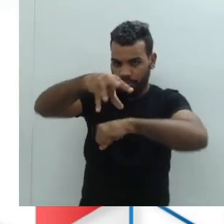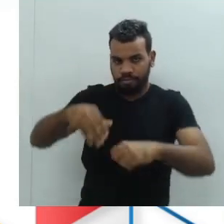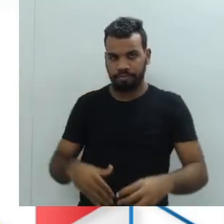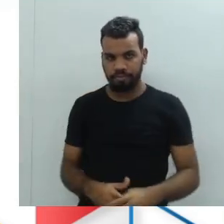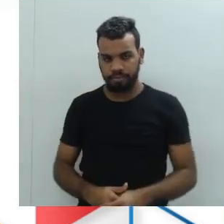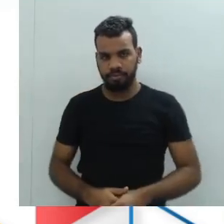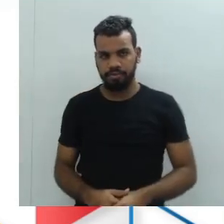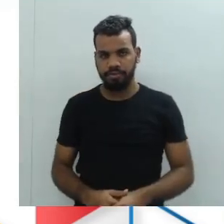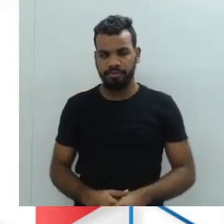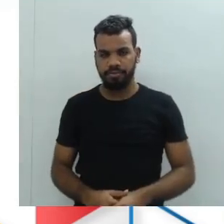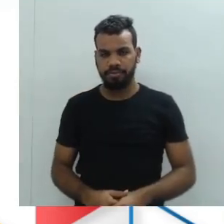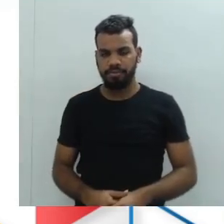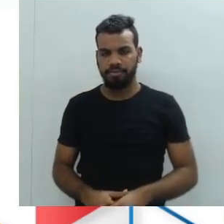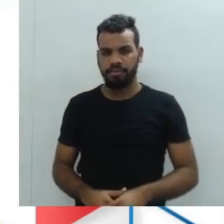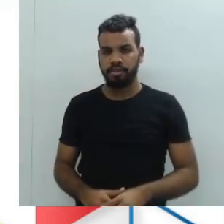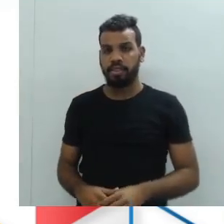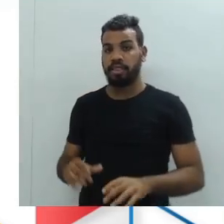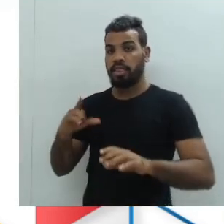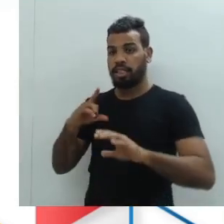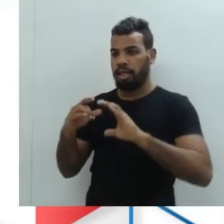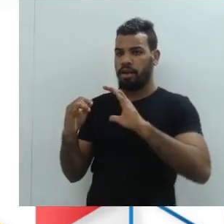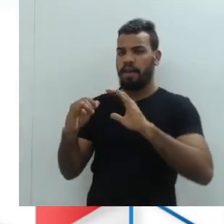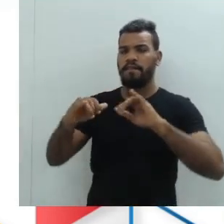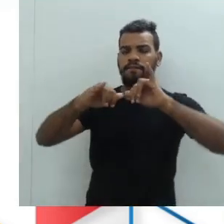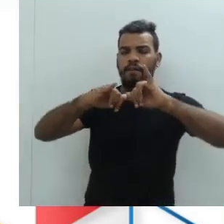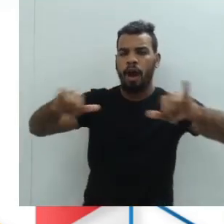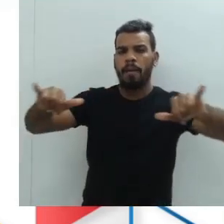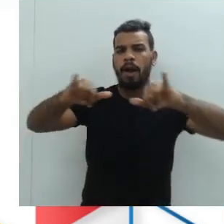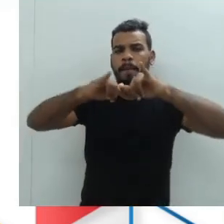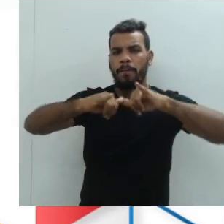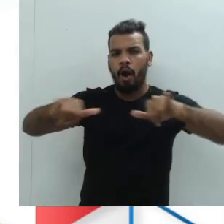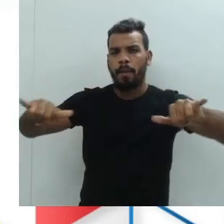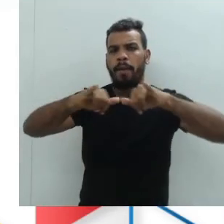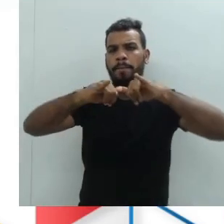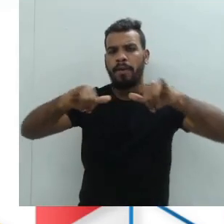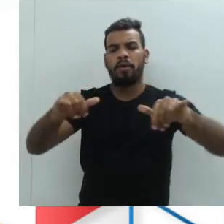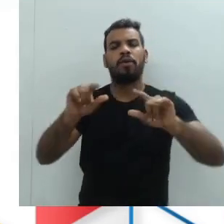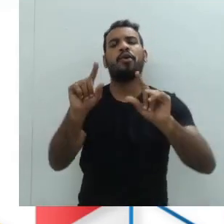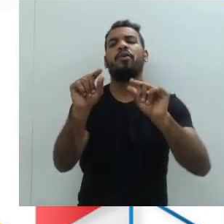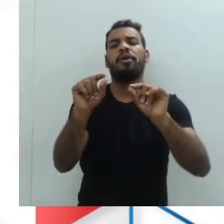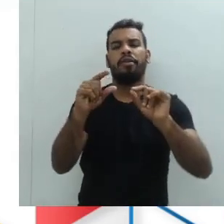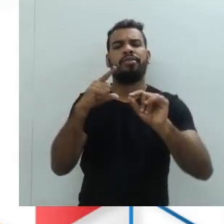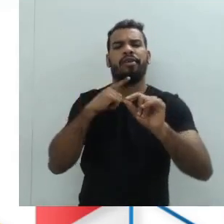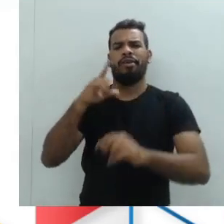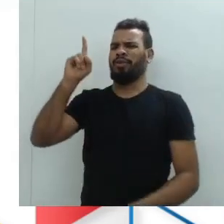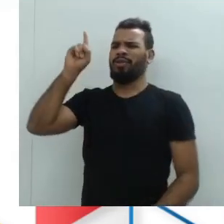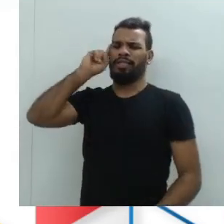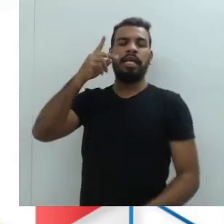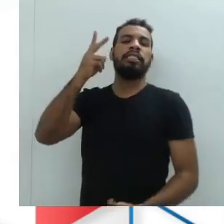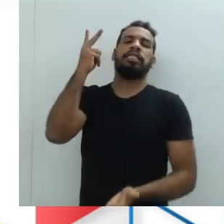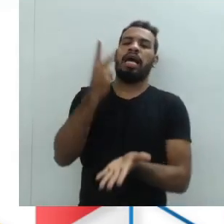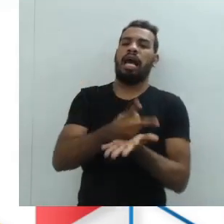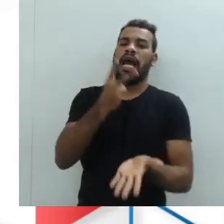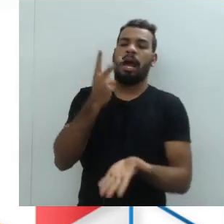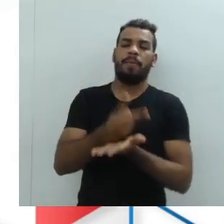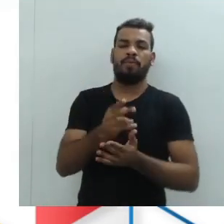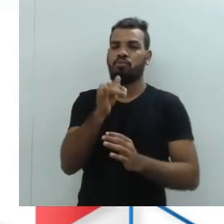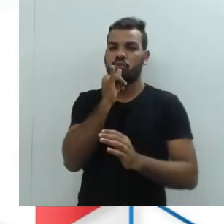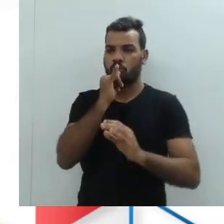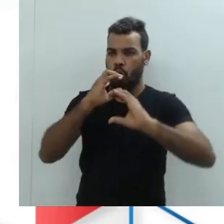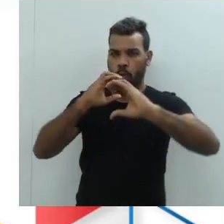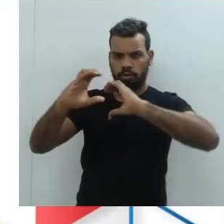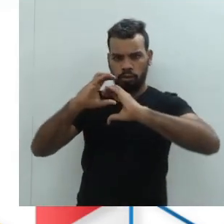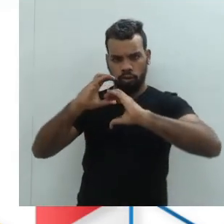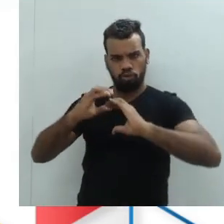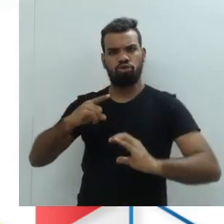A representação de dados por meio de tabelas e gráficos estão sempre presentes em nosso cotidiano, principalmente nos meios de